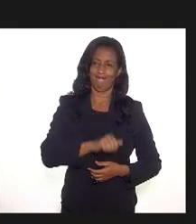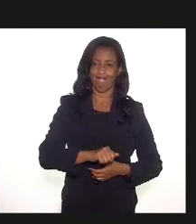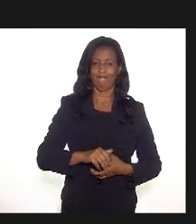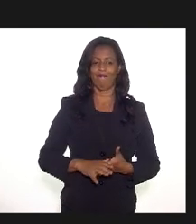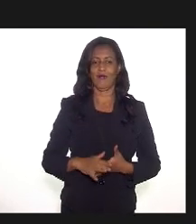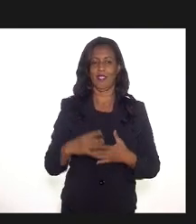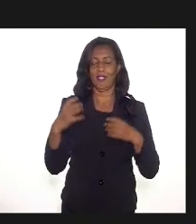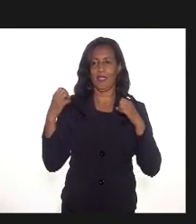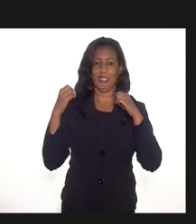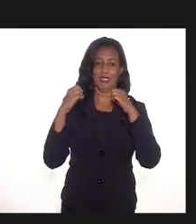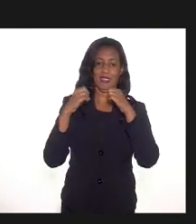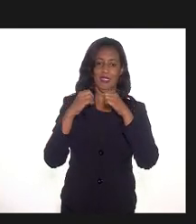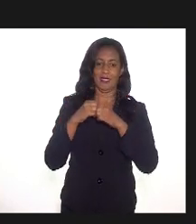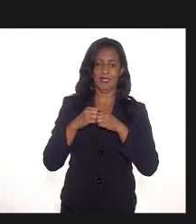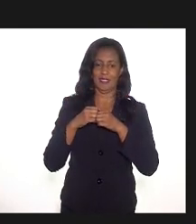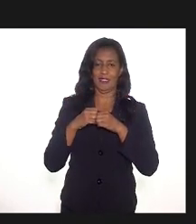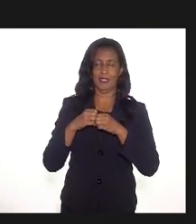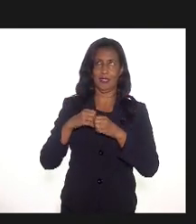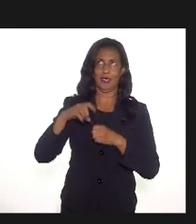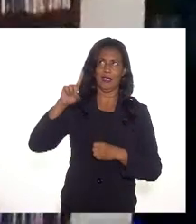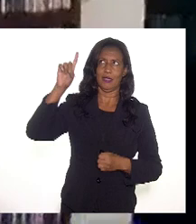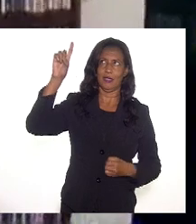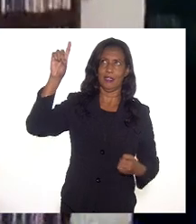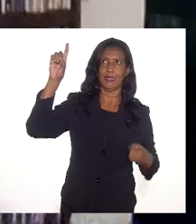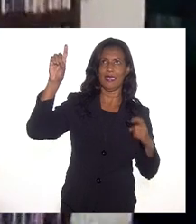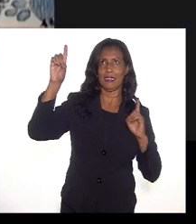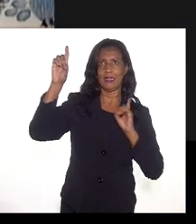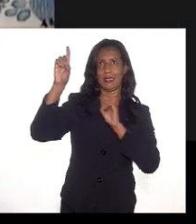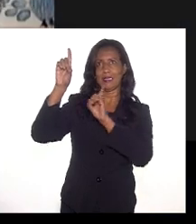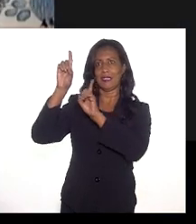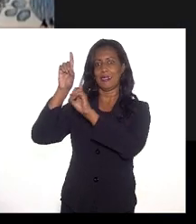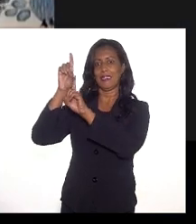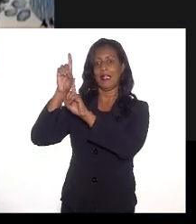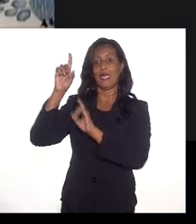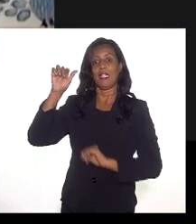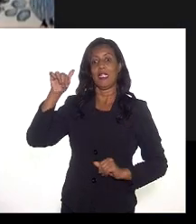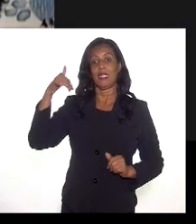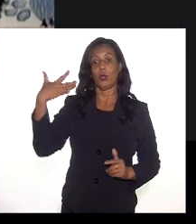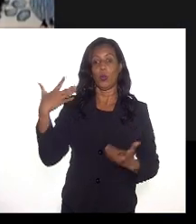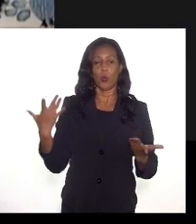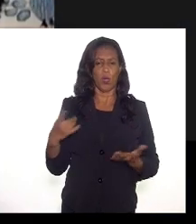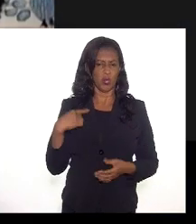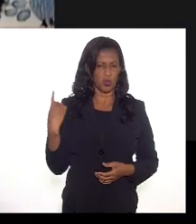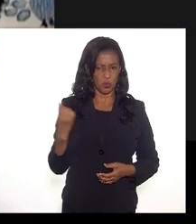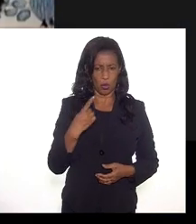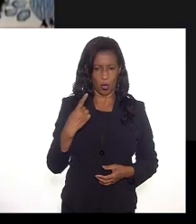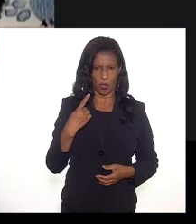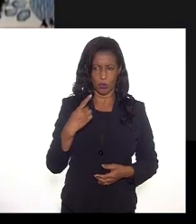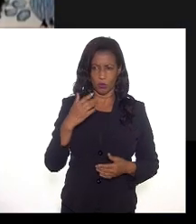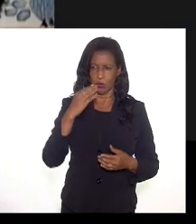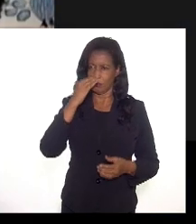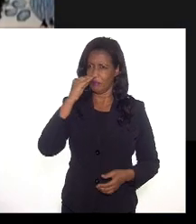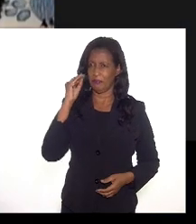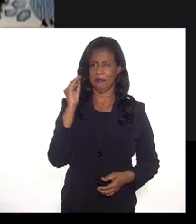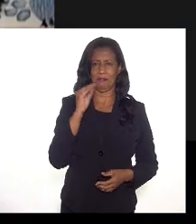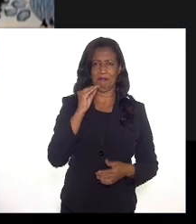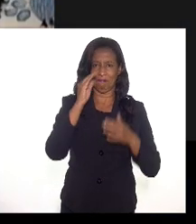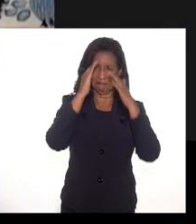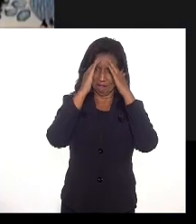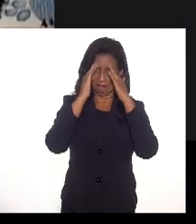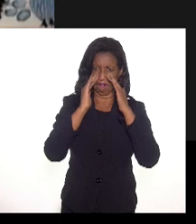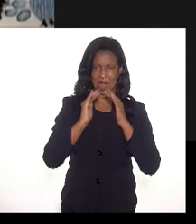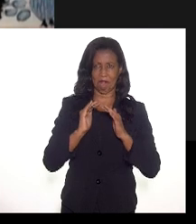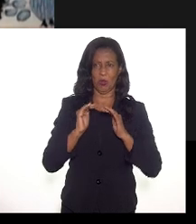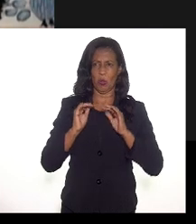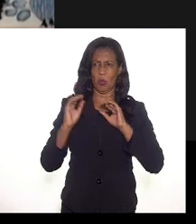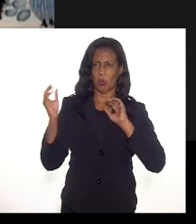próximos a Deus enquanto nós nos desrespeitarmos enquanto nós